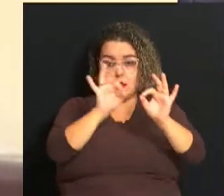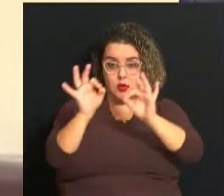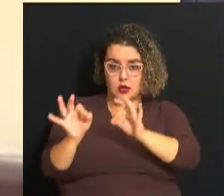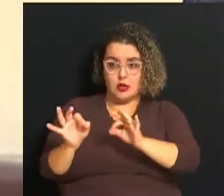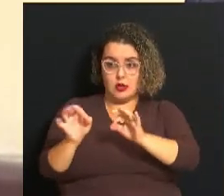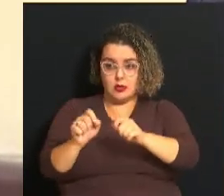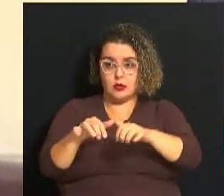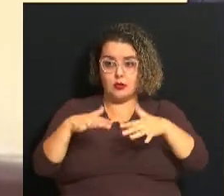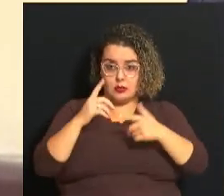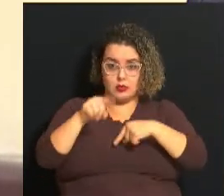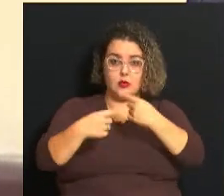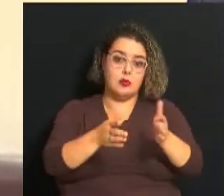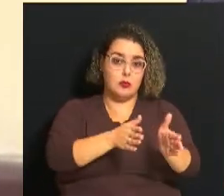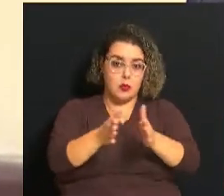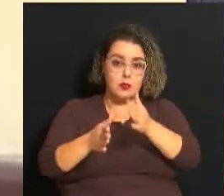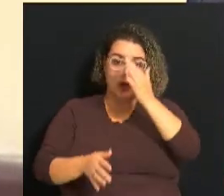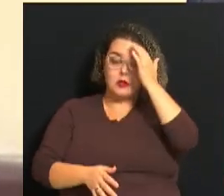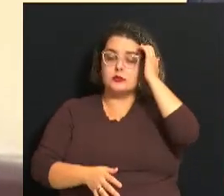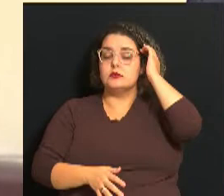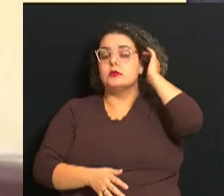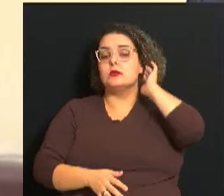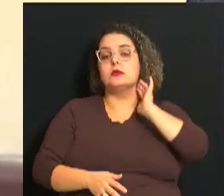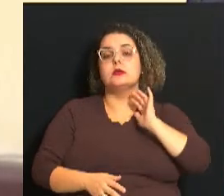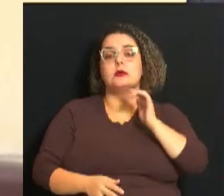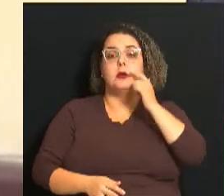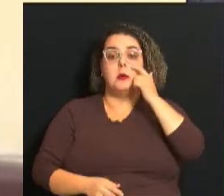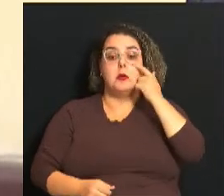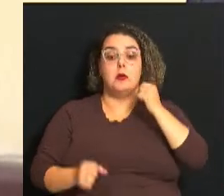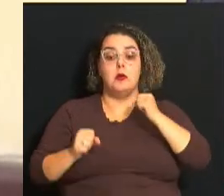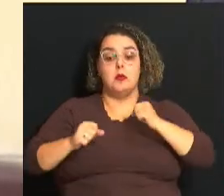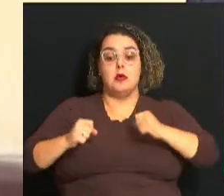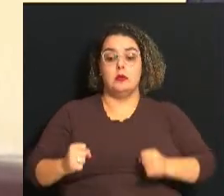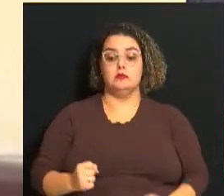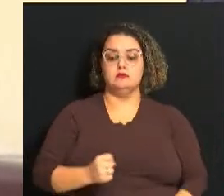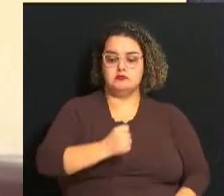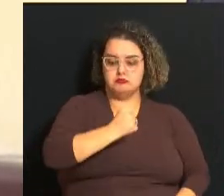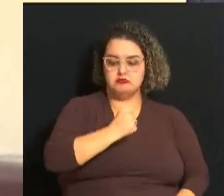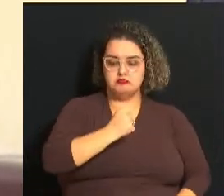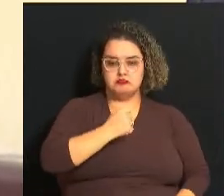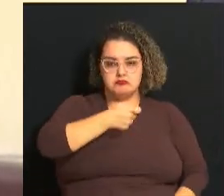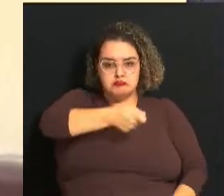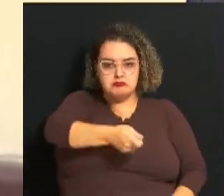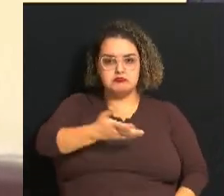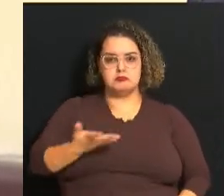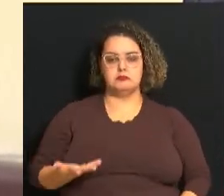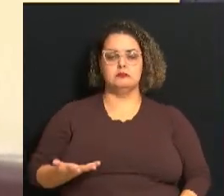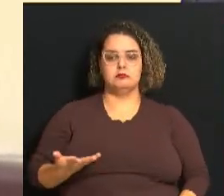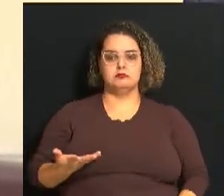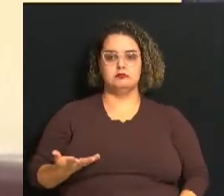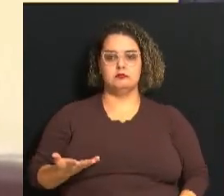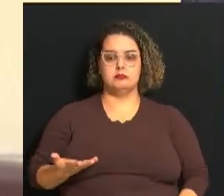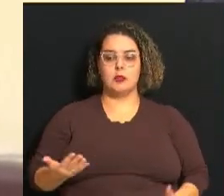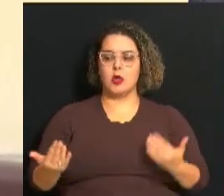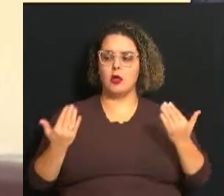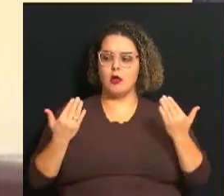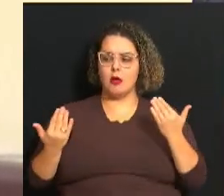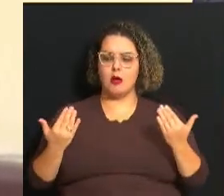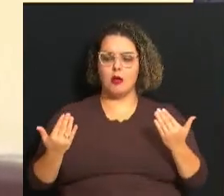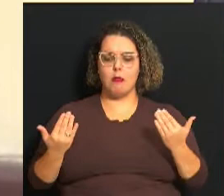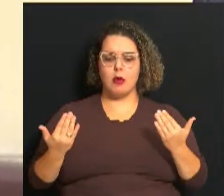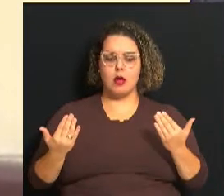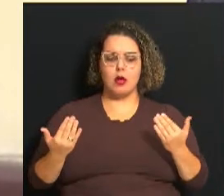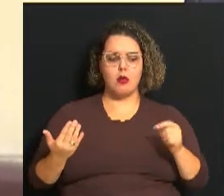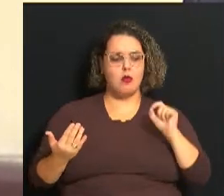plenária em outros momentos Posso então sim poderá conseguir comparar o que